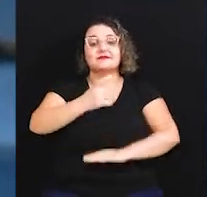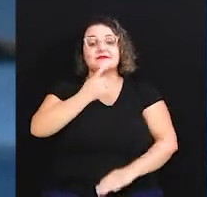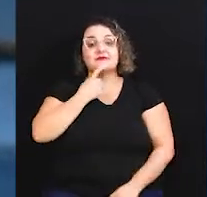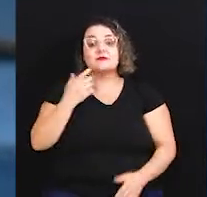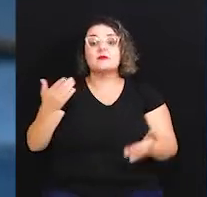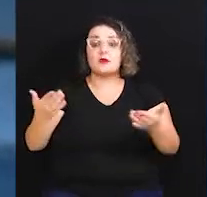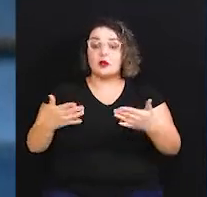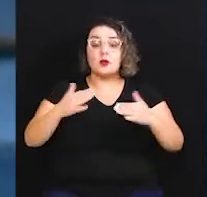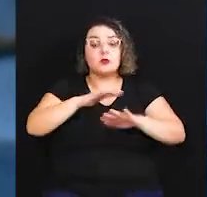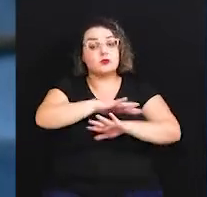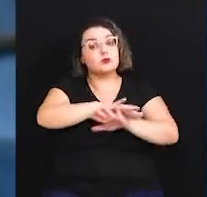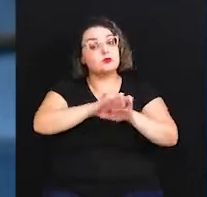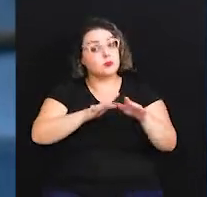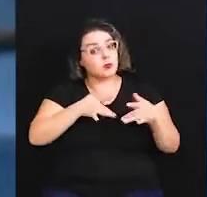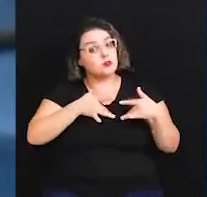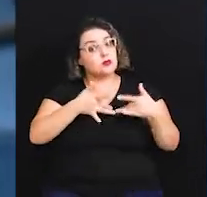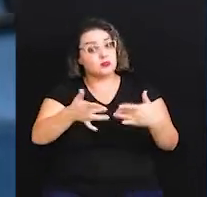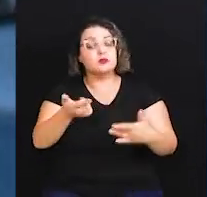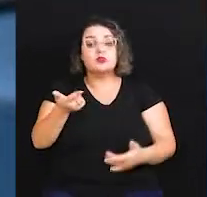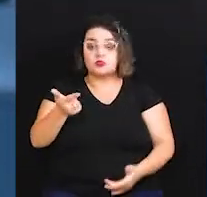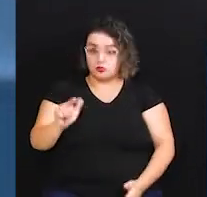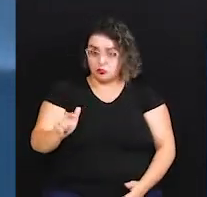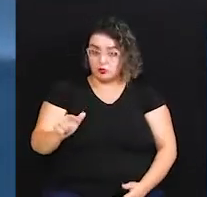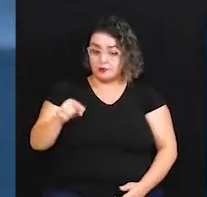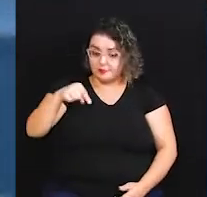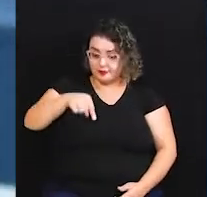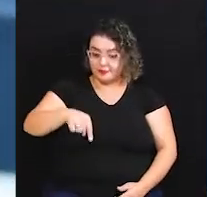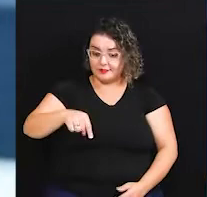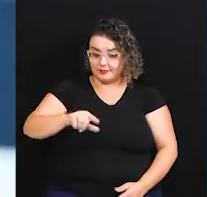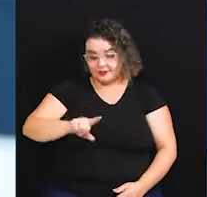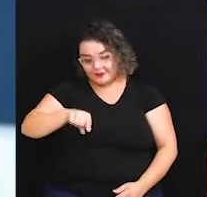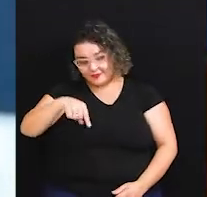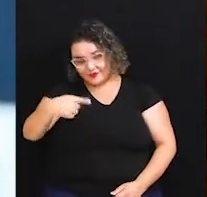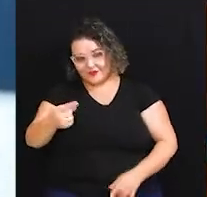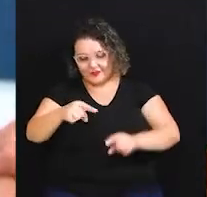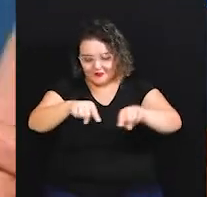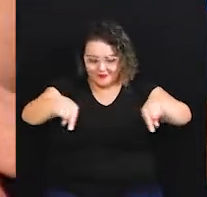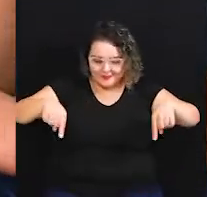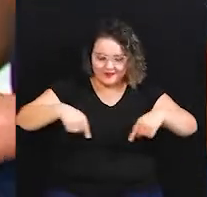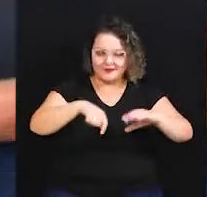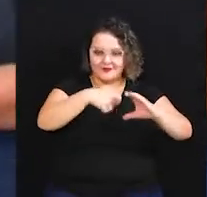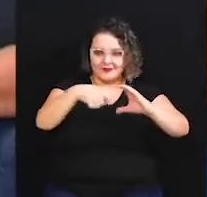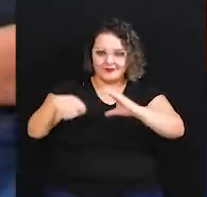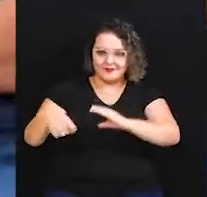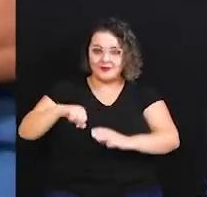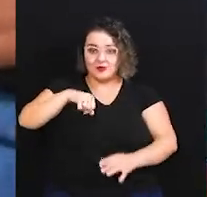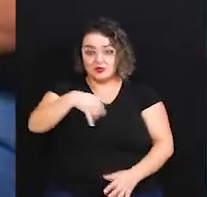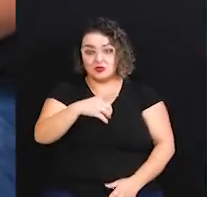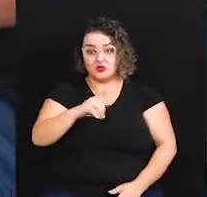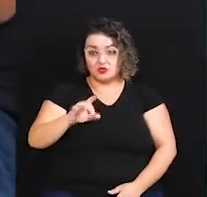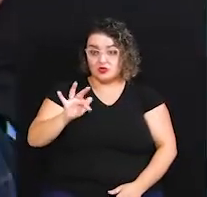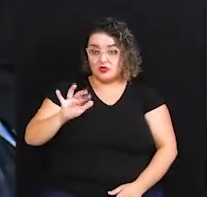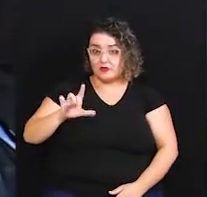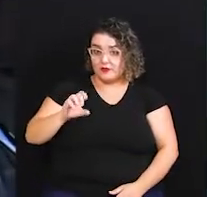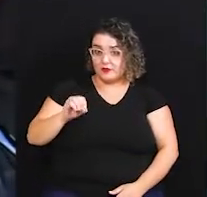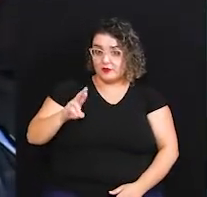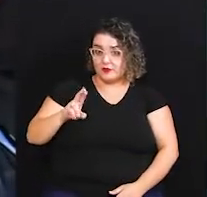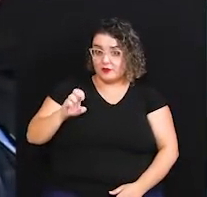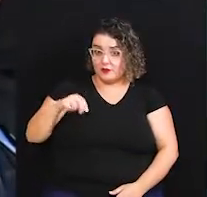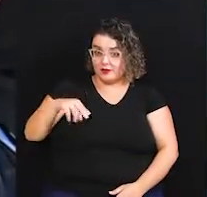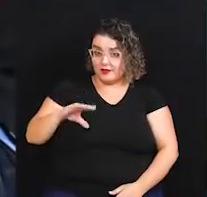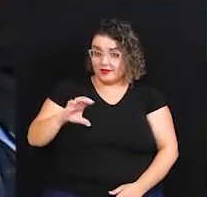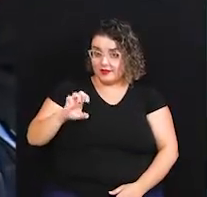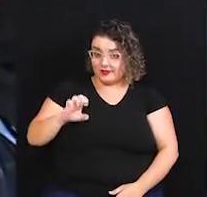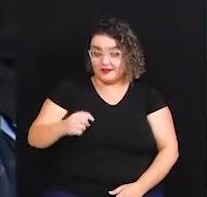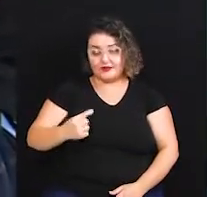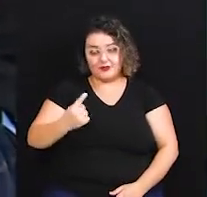E hoje o Mãos Solidárias, mais uma vez, vem aqui fora dos estúdios, dessa vez no Jardim Florence 1,